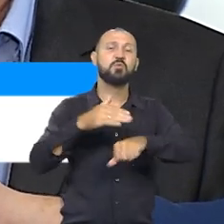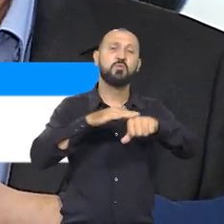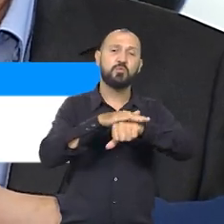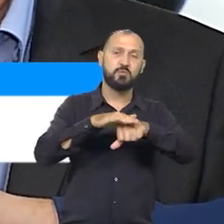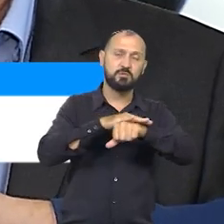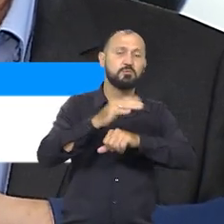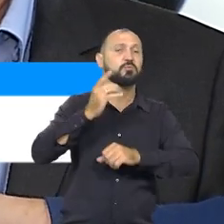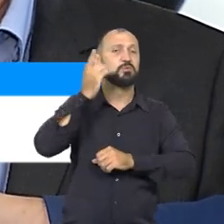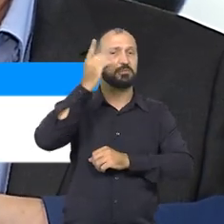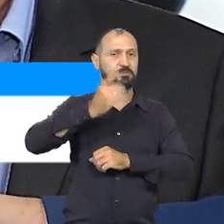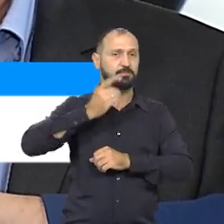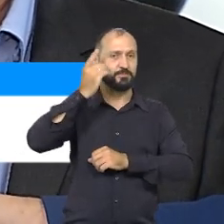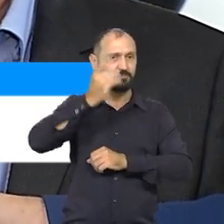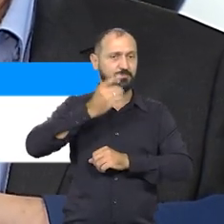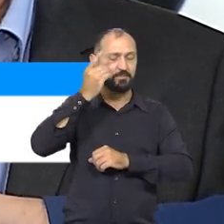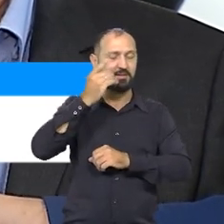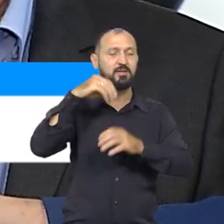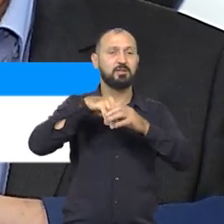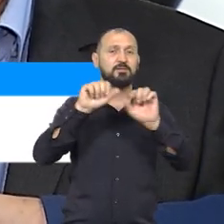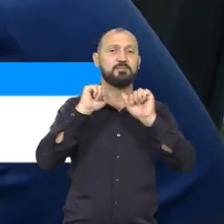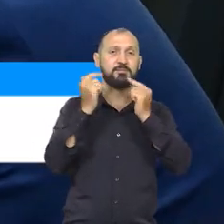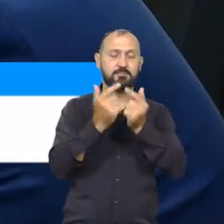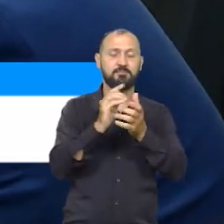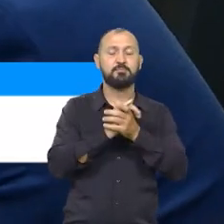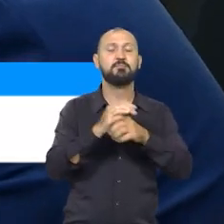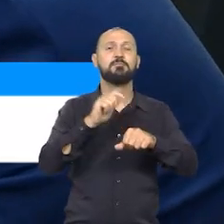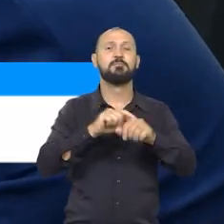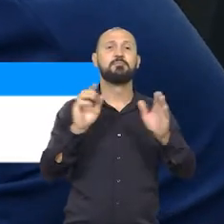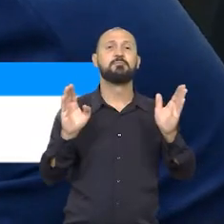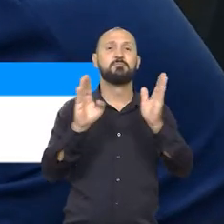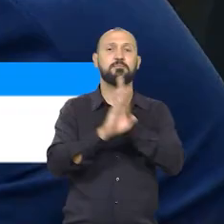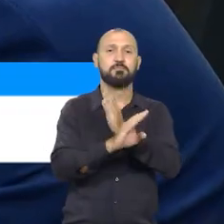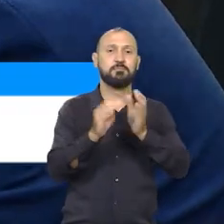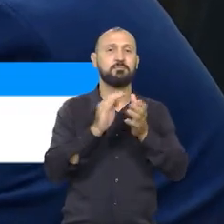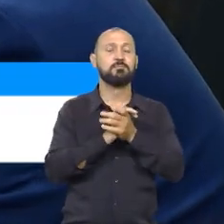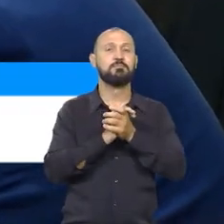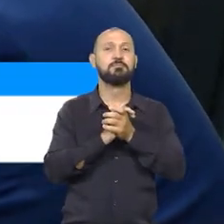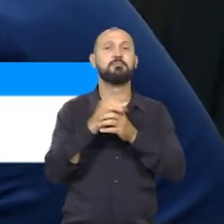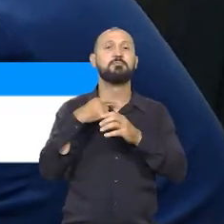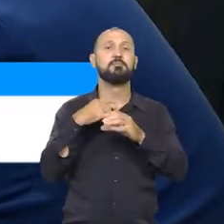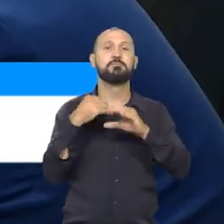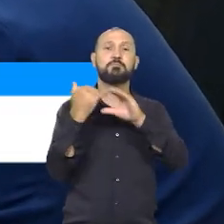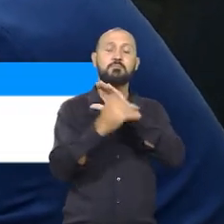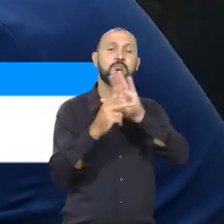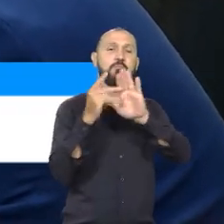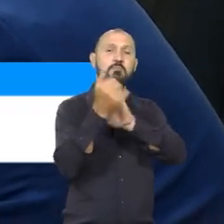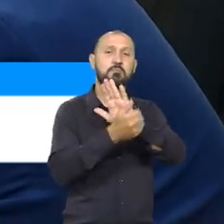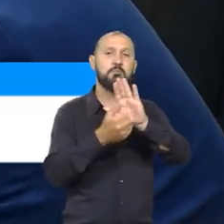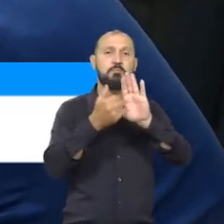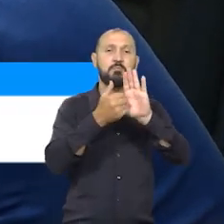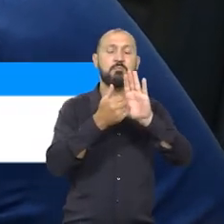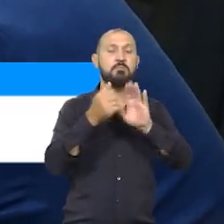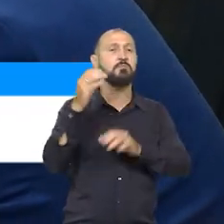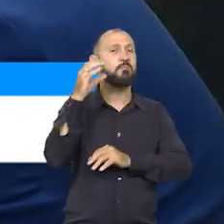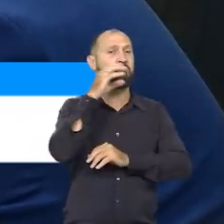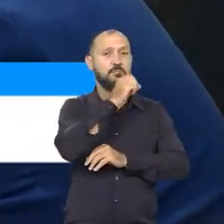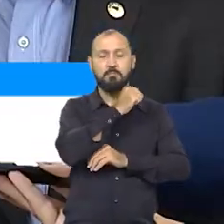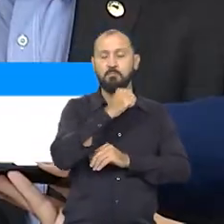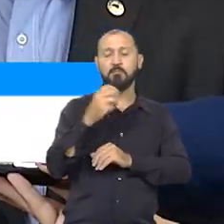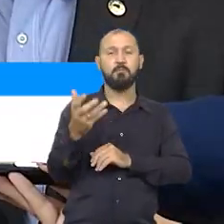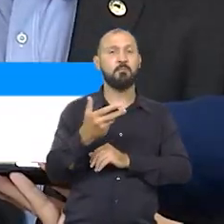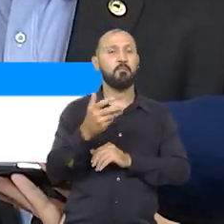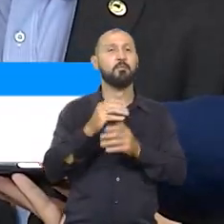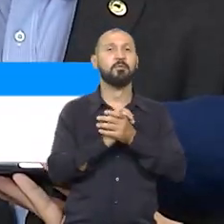com os nossos deputados na Assembleia Legislativa na transição a gente deve enviar para cá um projeto mais breve